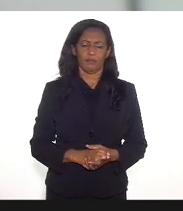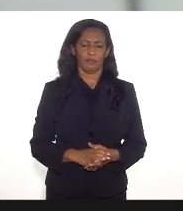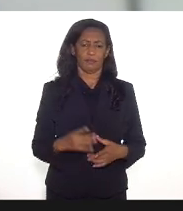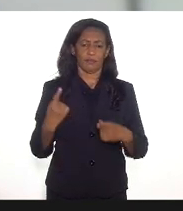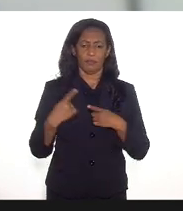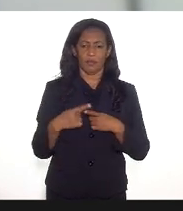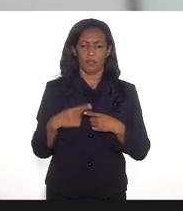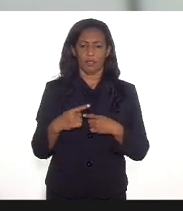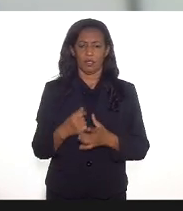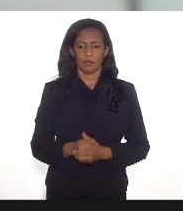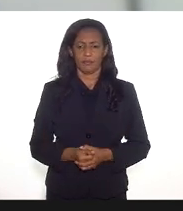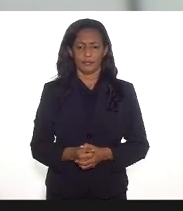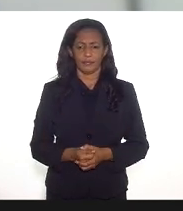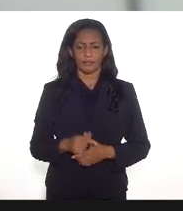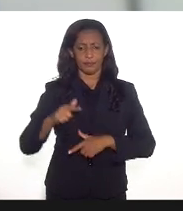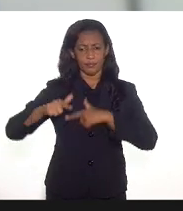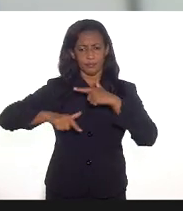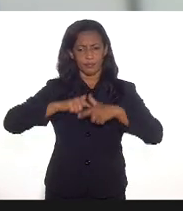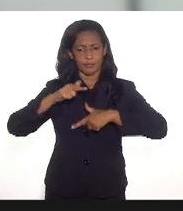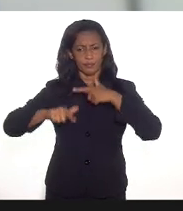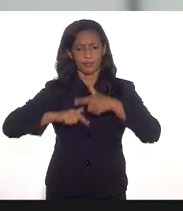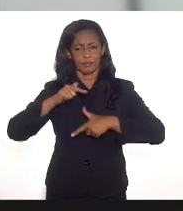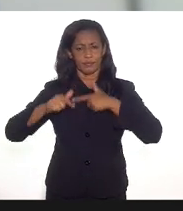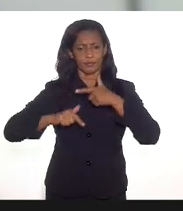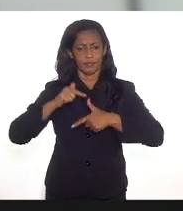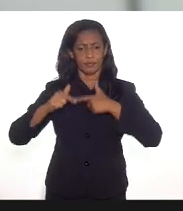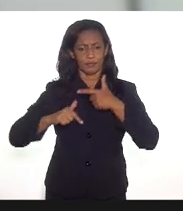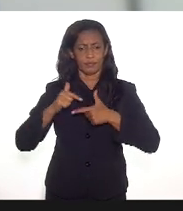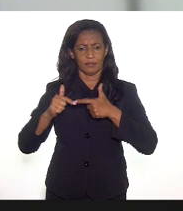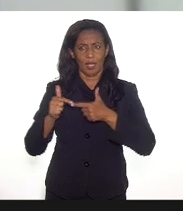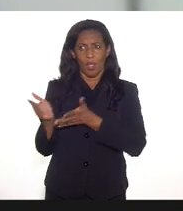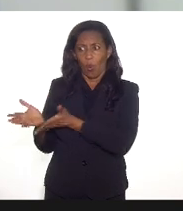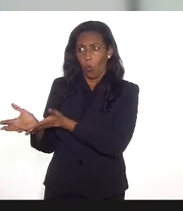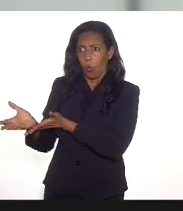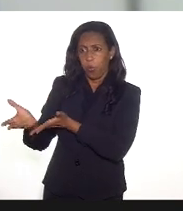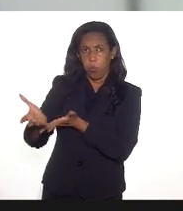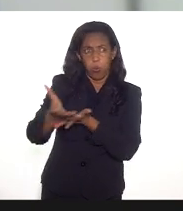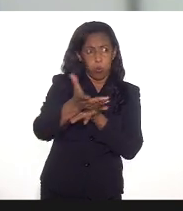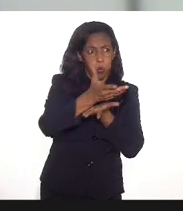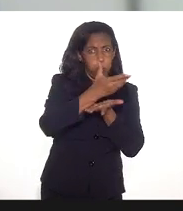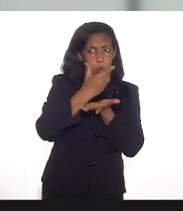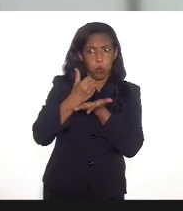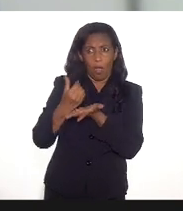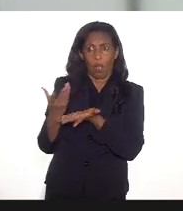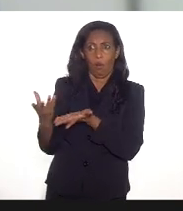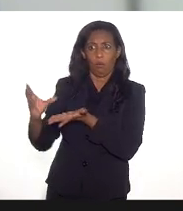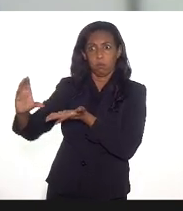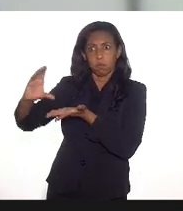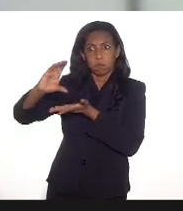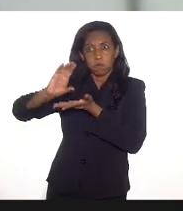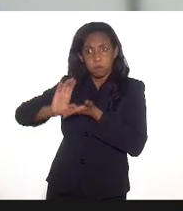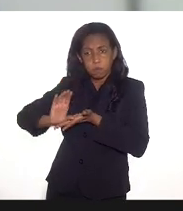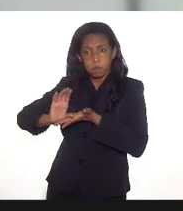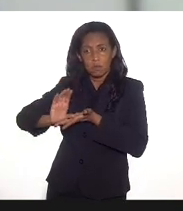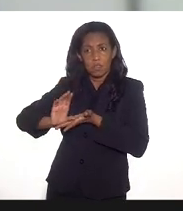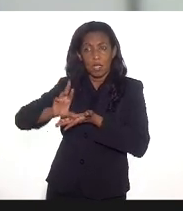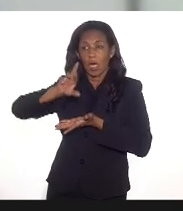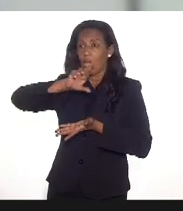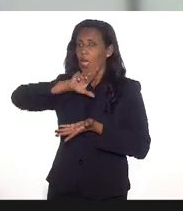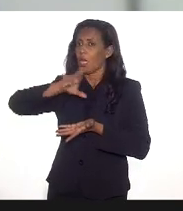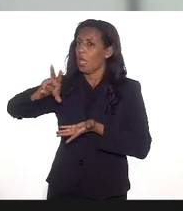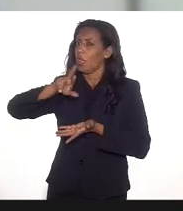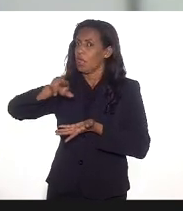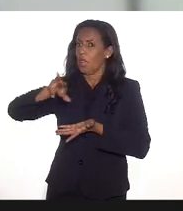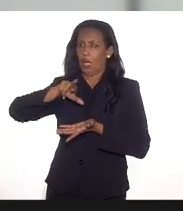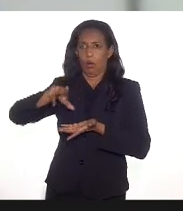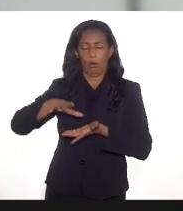porque ele está trabalhando com excesso de arrecadação e não com os